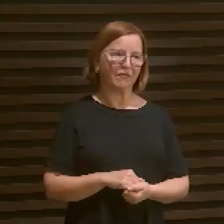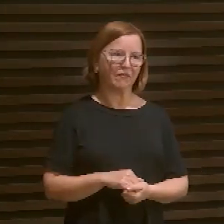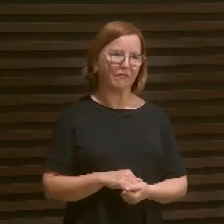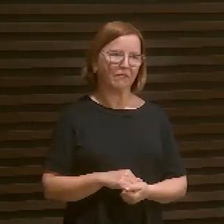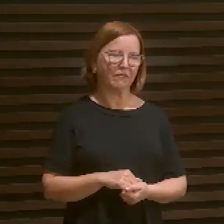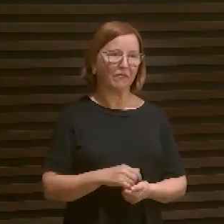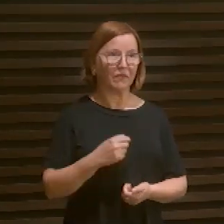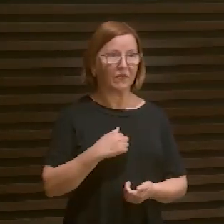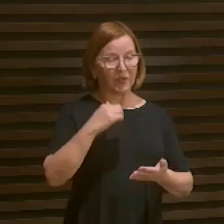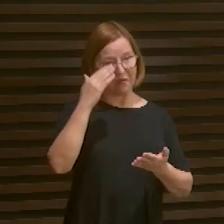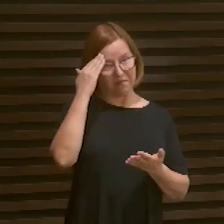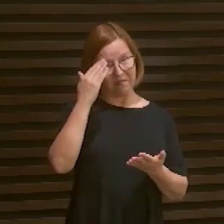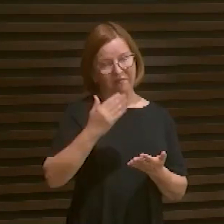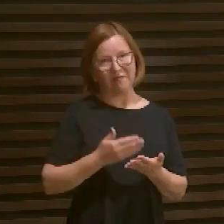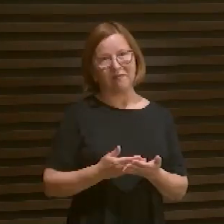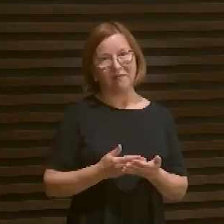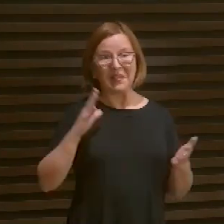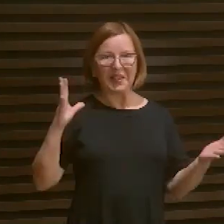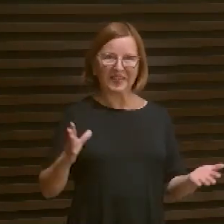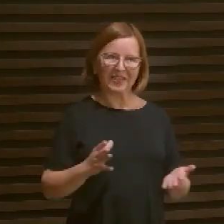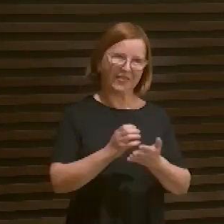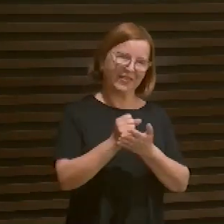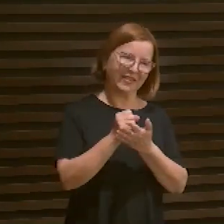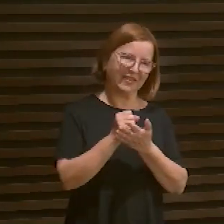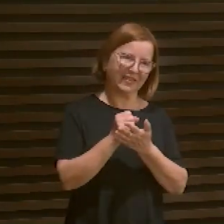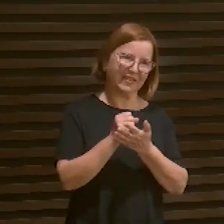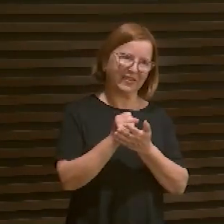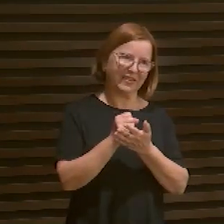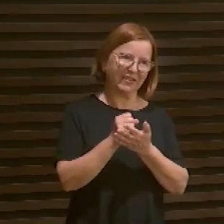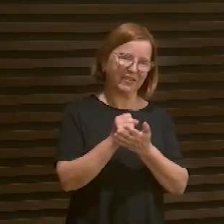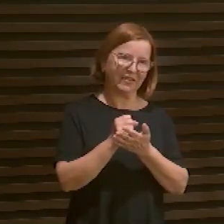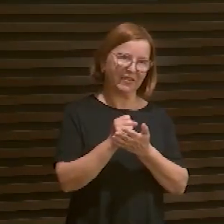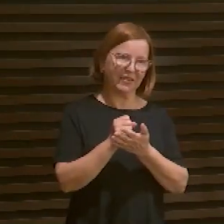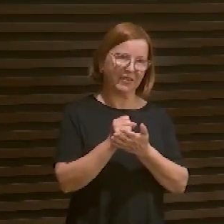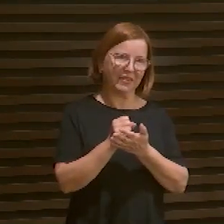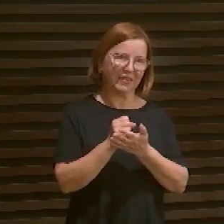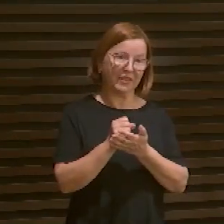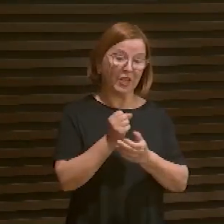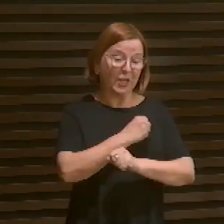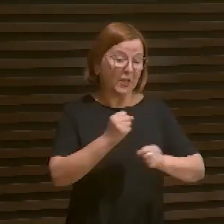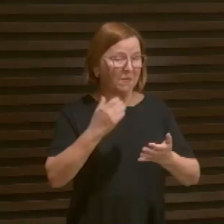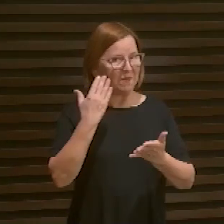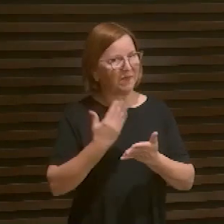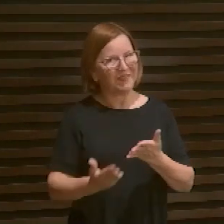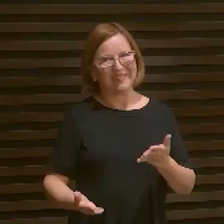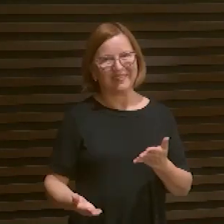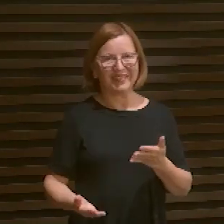Eu creio na salvação imperdível, para dizer a expressão do